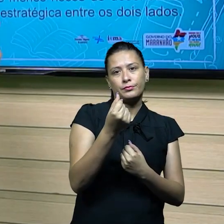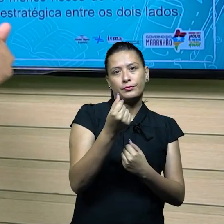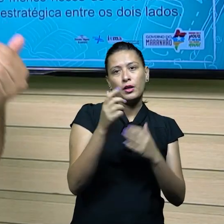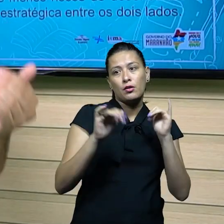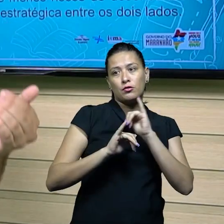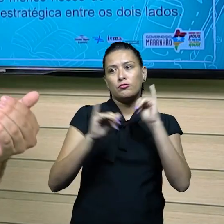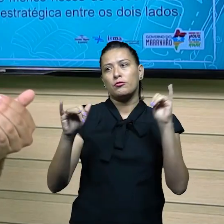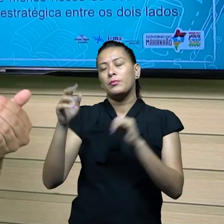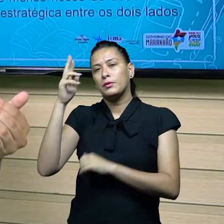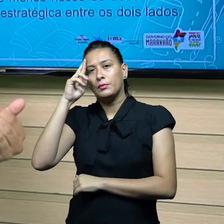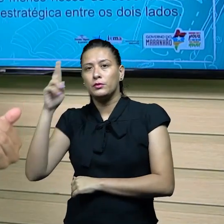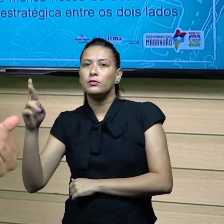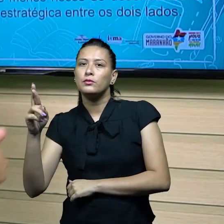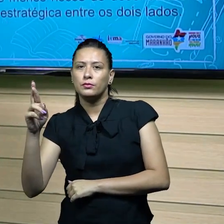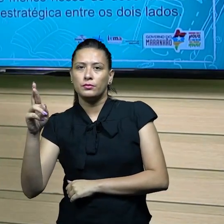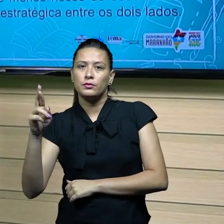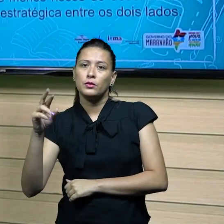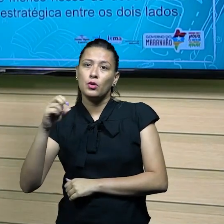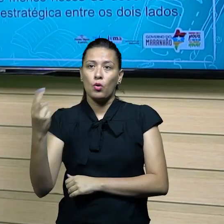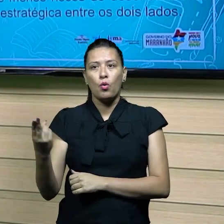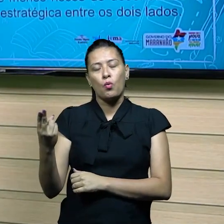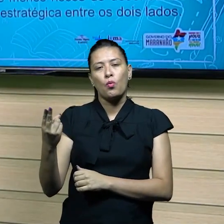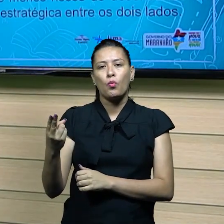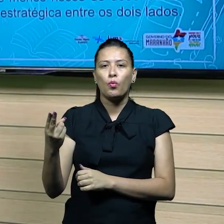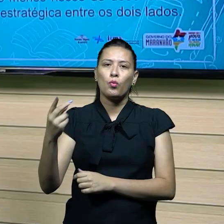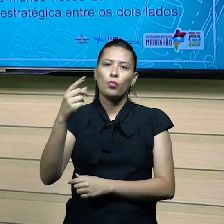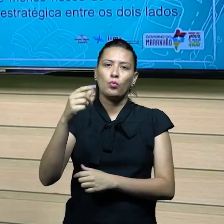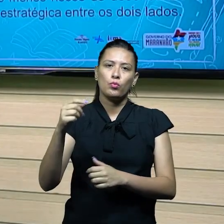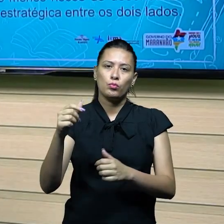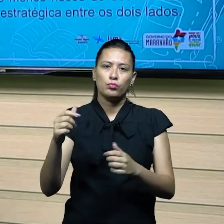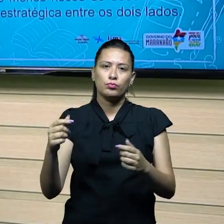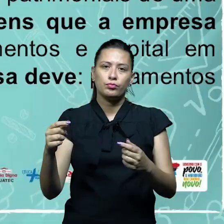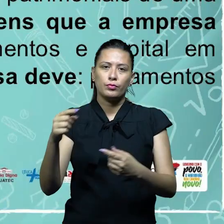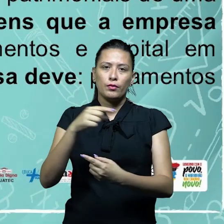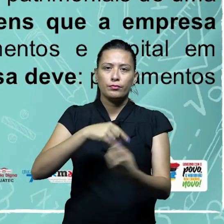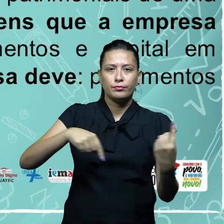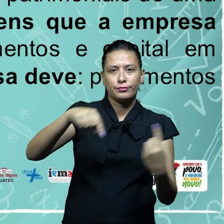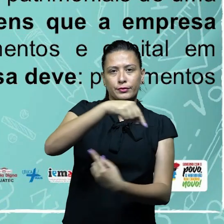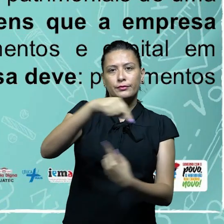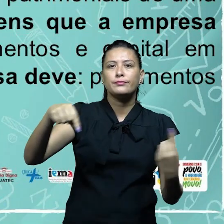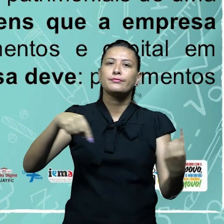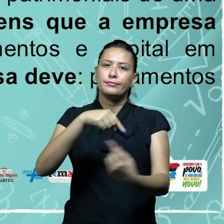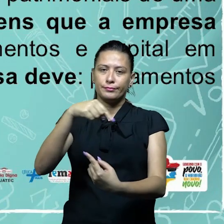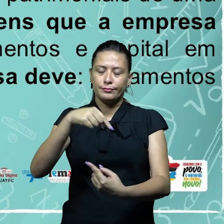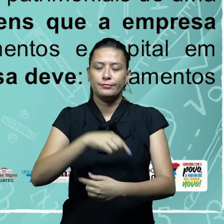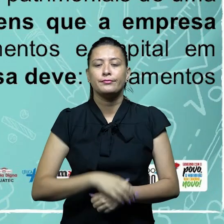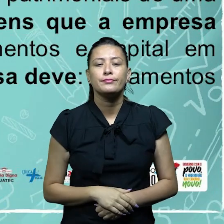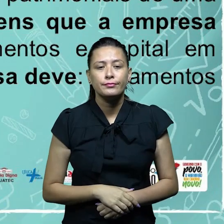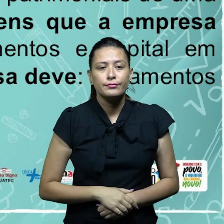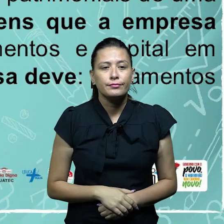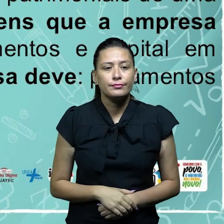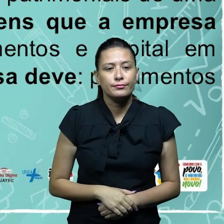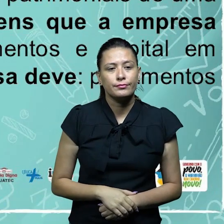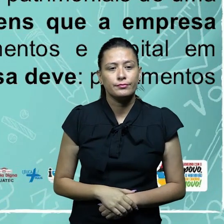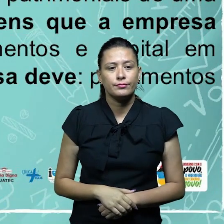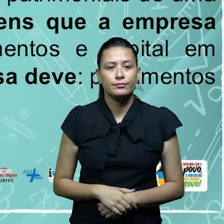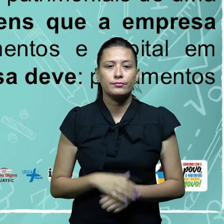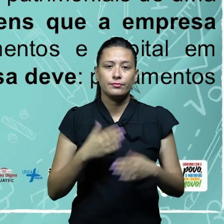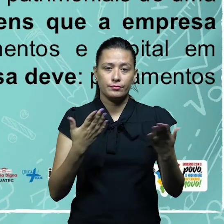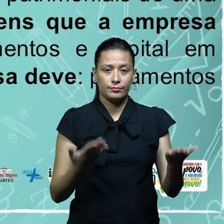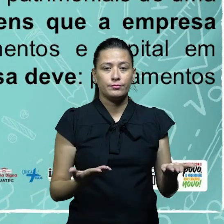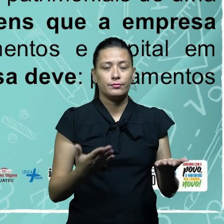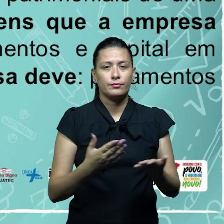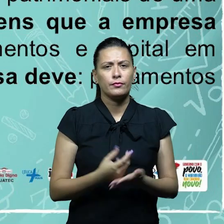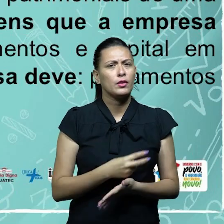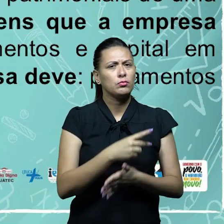diretoria para o setor financeiro também chegue de maneira direta, certinho? Então, quais são esses setores que nós vimos bem